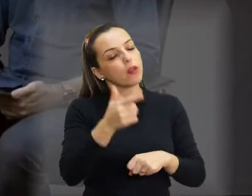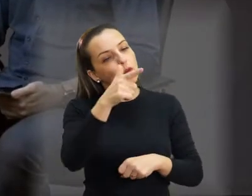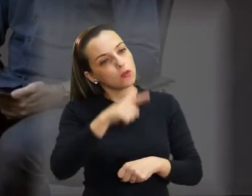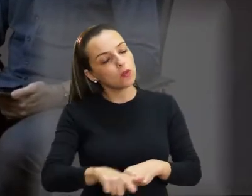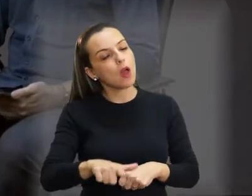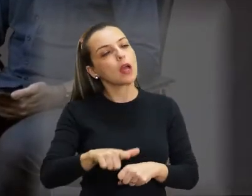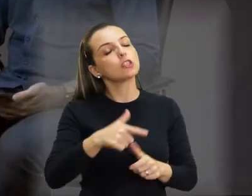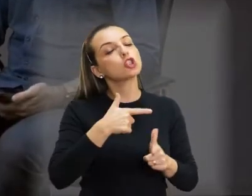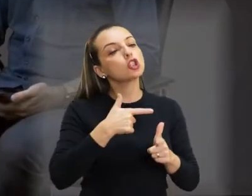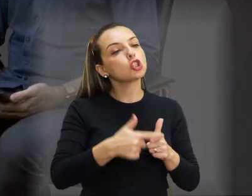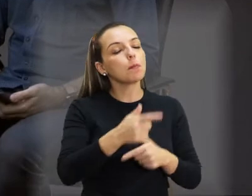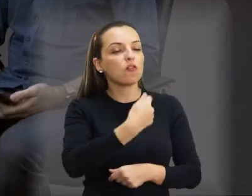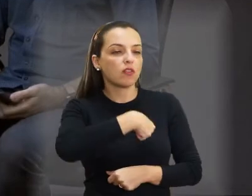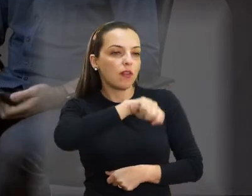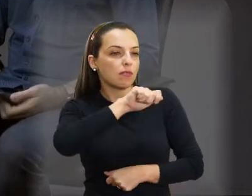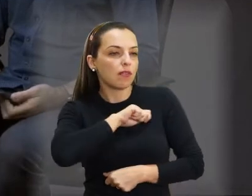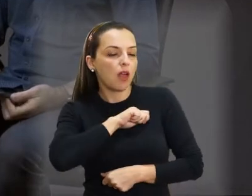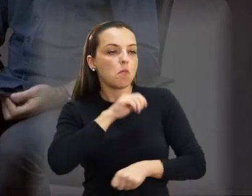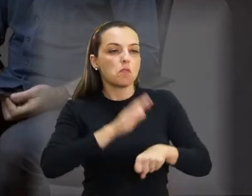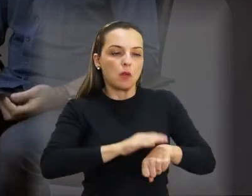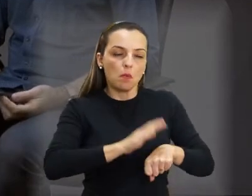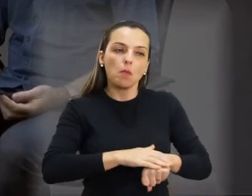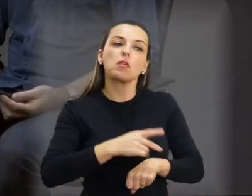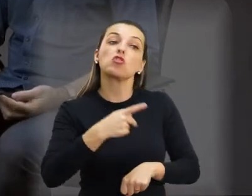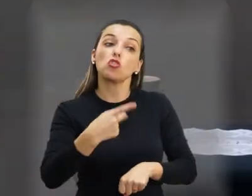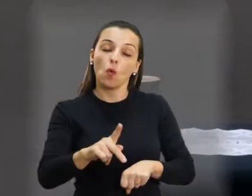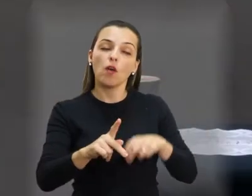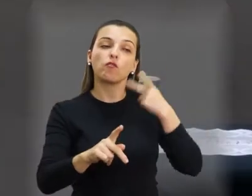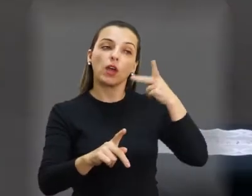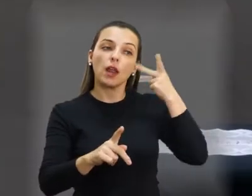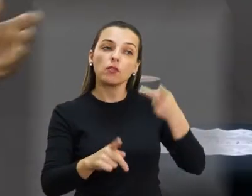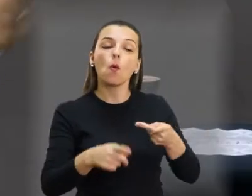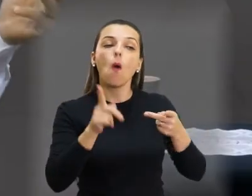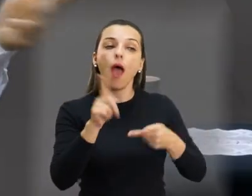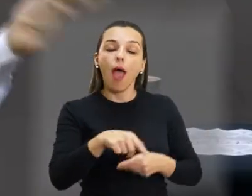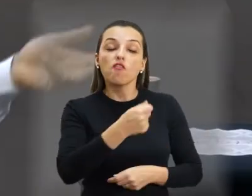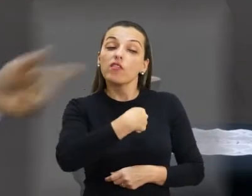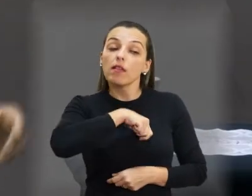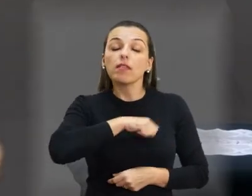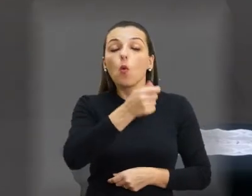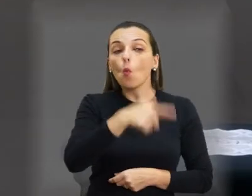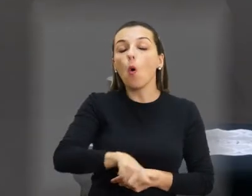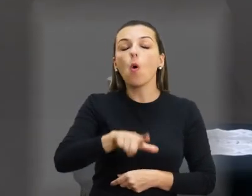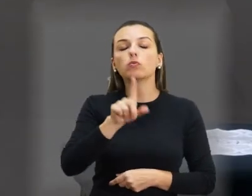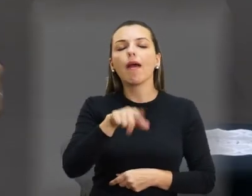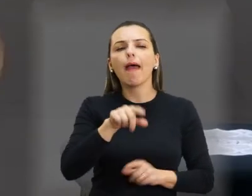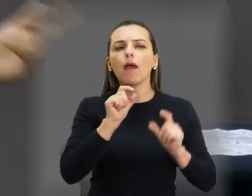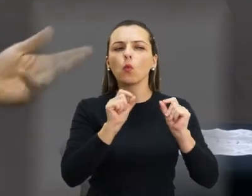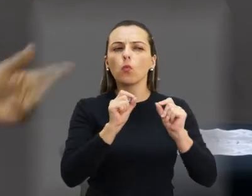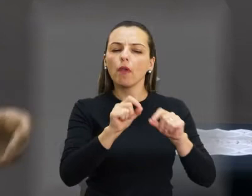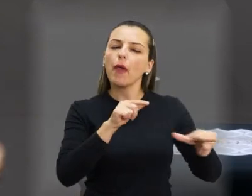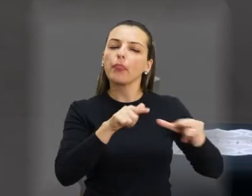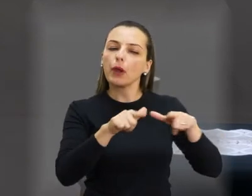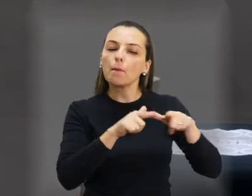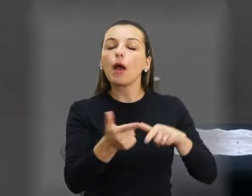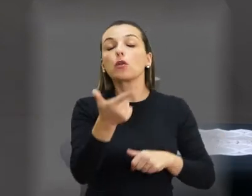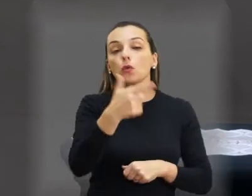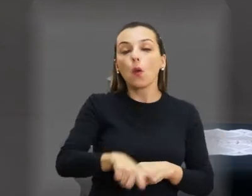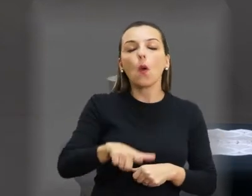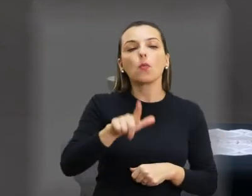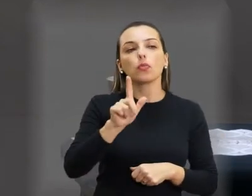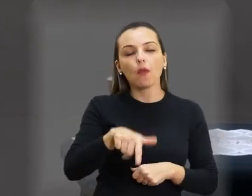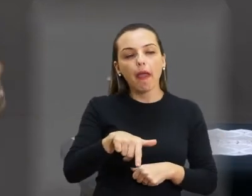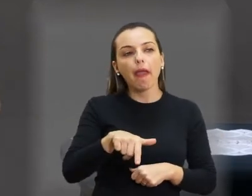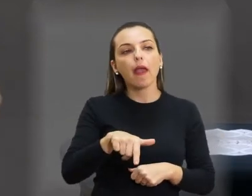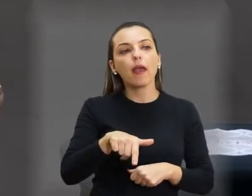conversa sobre o papel de fiscalizador do vereador, também uma outra fiscalização, uma outra ação que o vereador tem